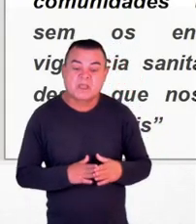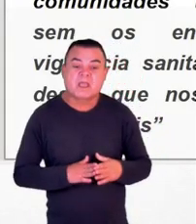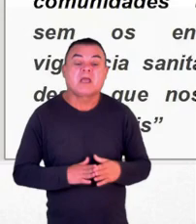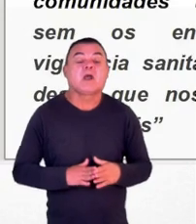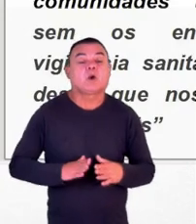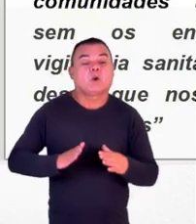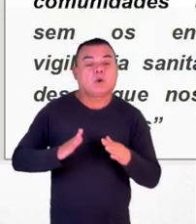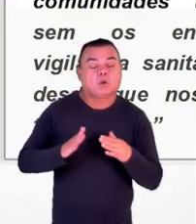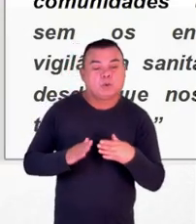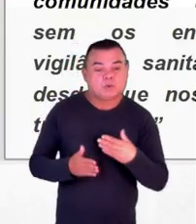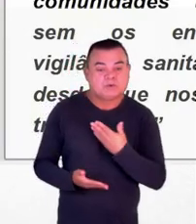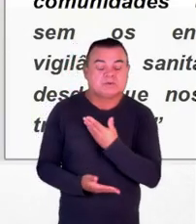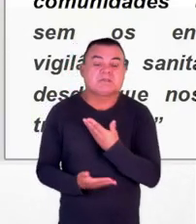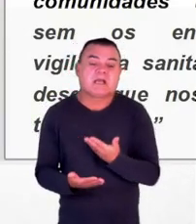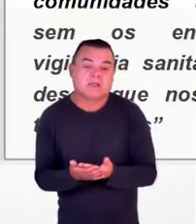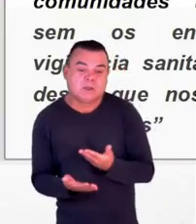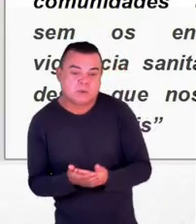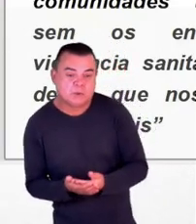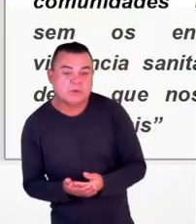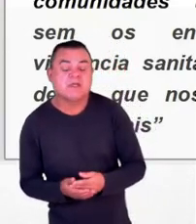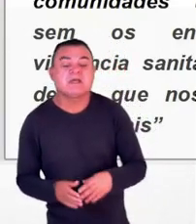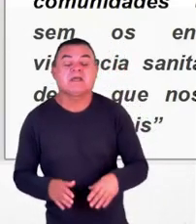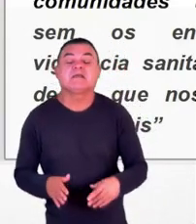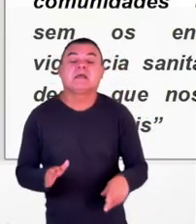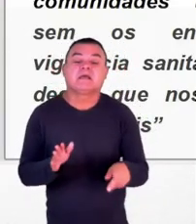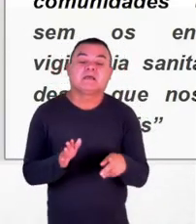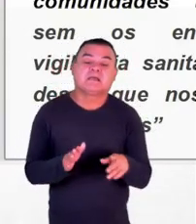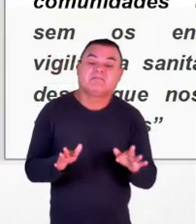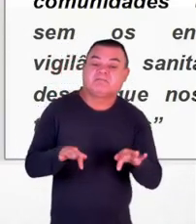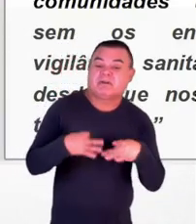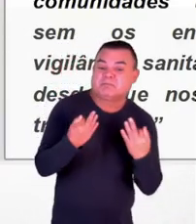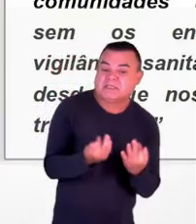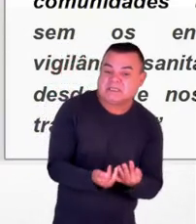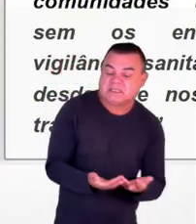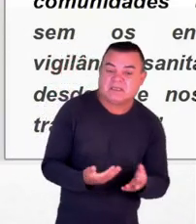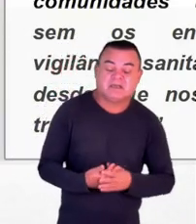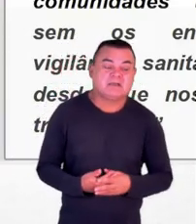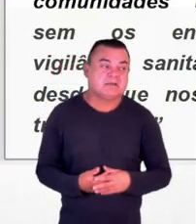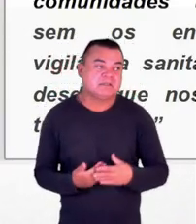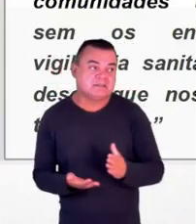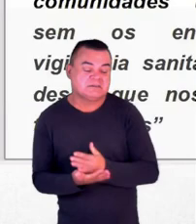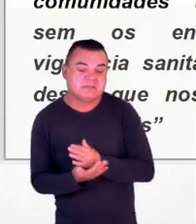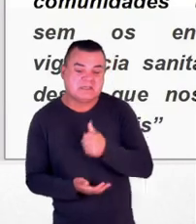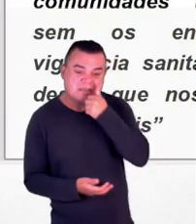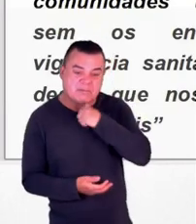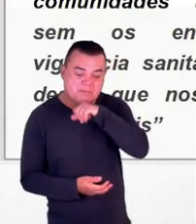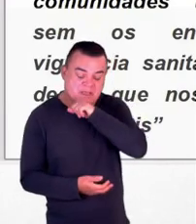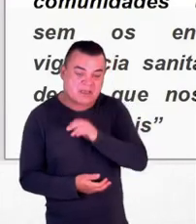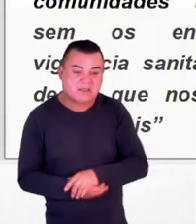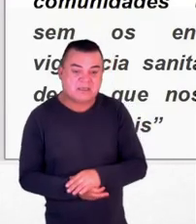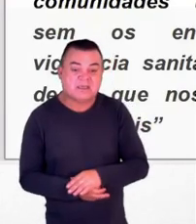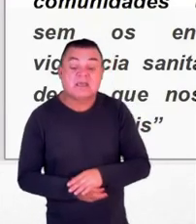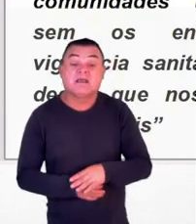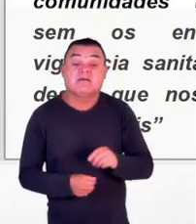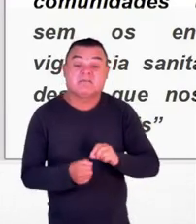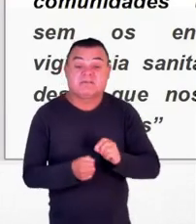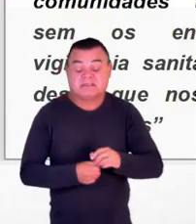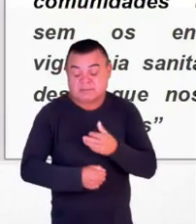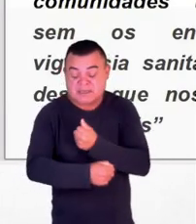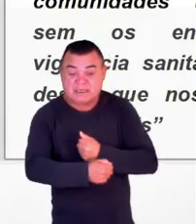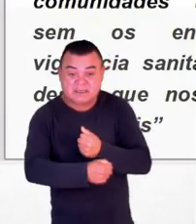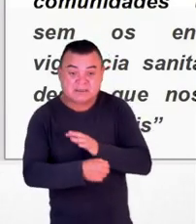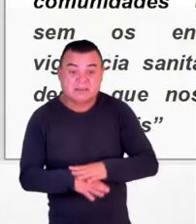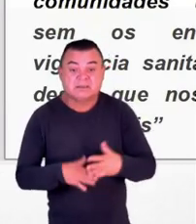é é o tio né A mãe é merendeira quando tem e tal então É um contexto familiar Então a partir dessa nota